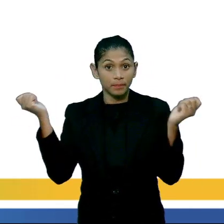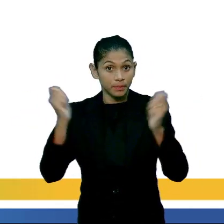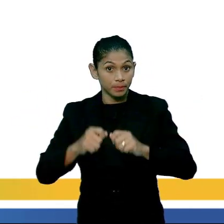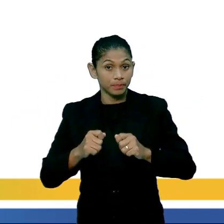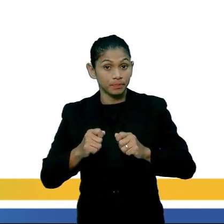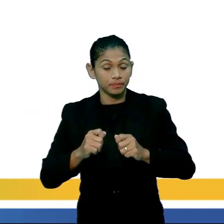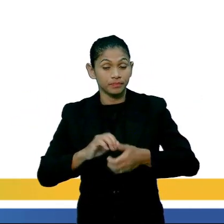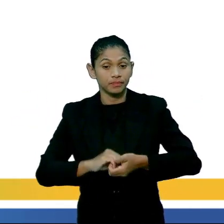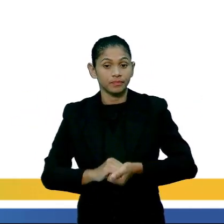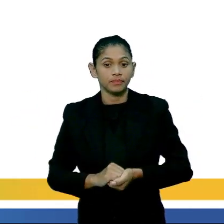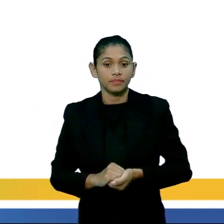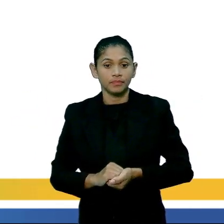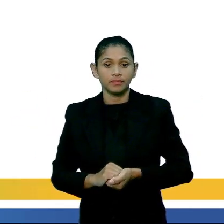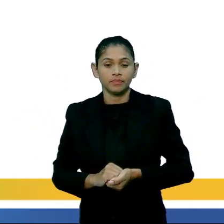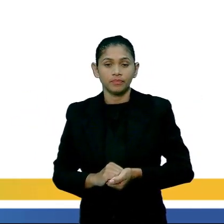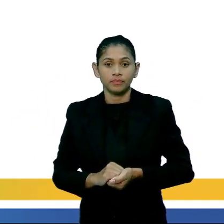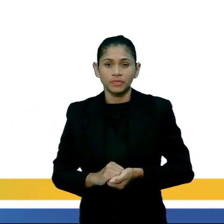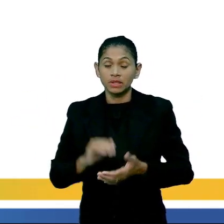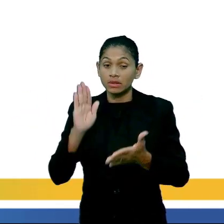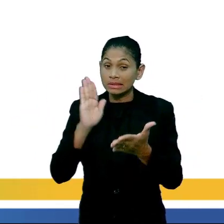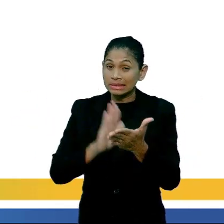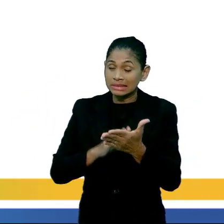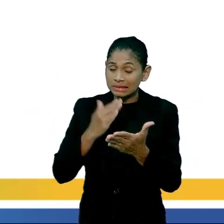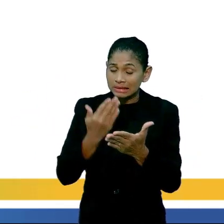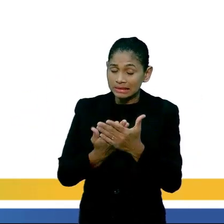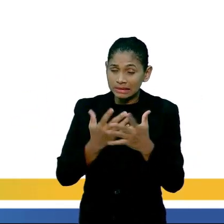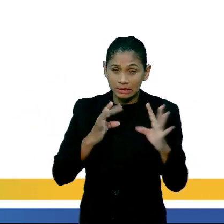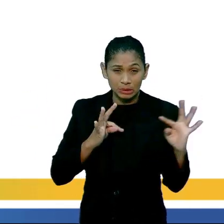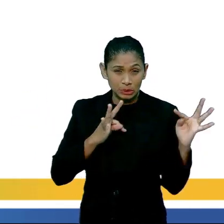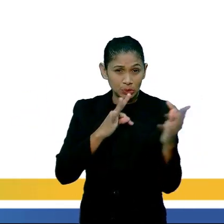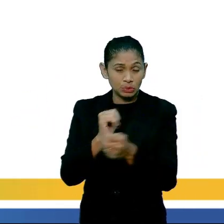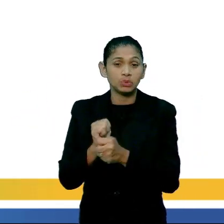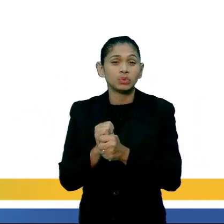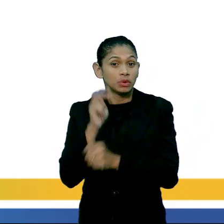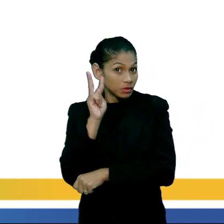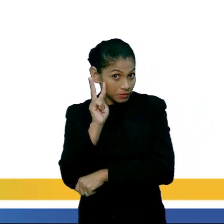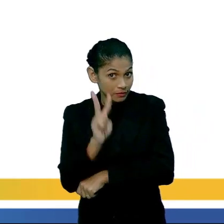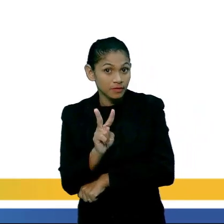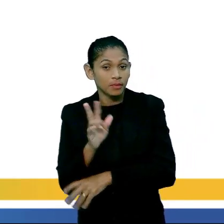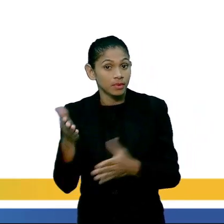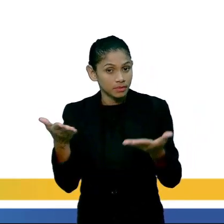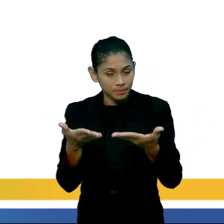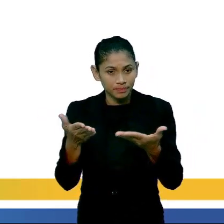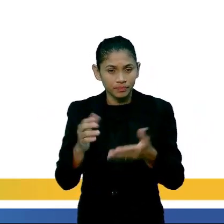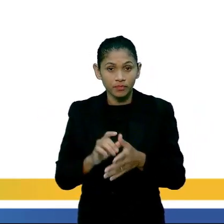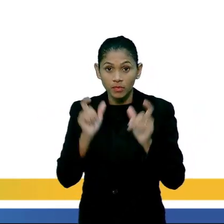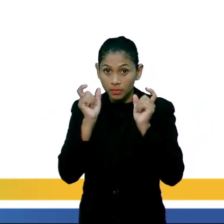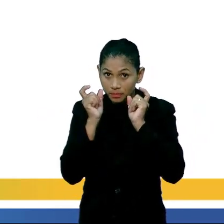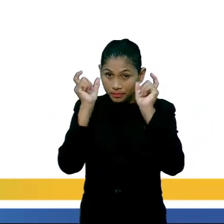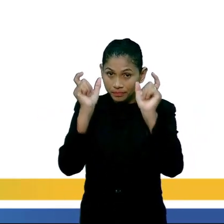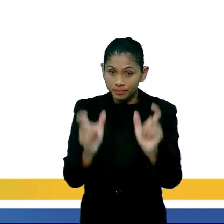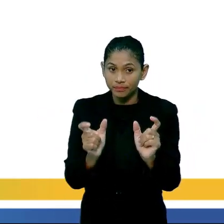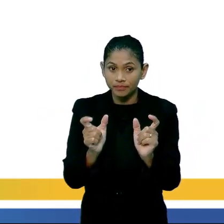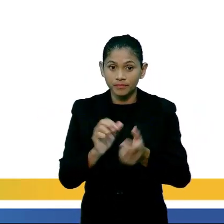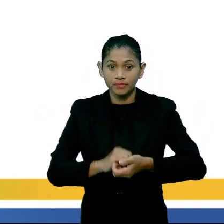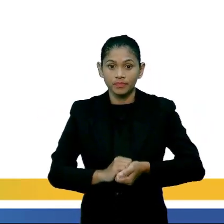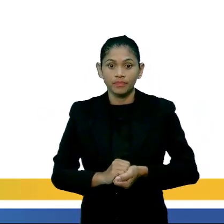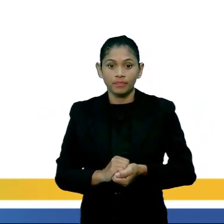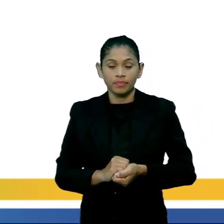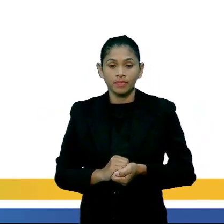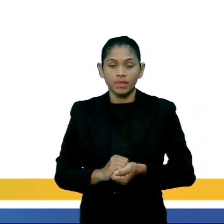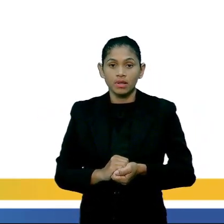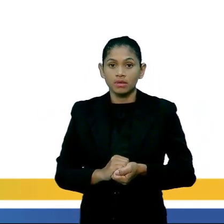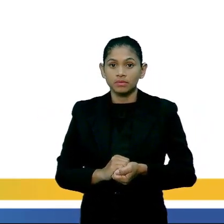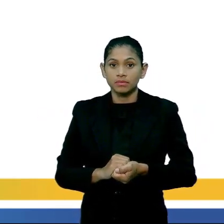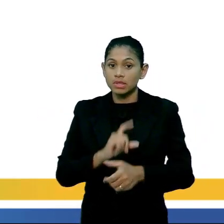cubo. Vamos traduzir tudo isso que a gente acabou de ver. Observe aqui. Ela saiu